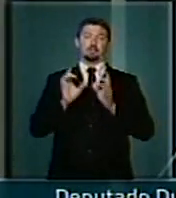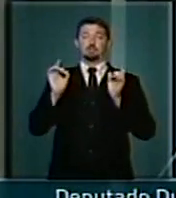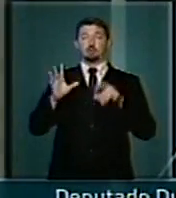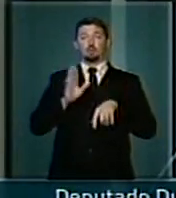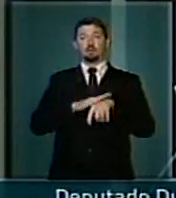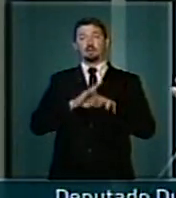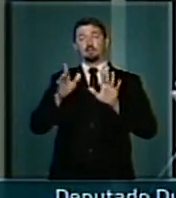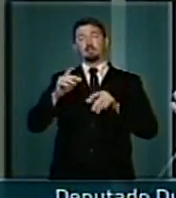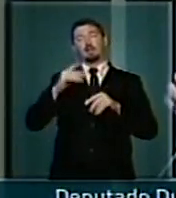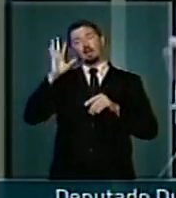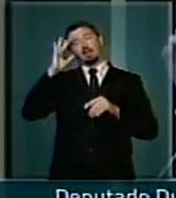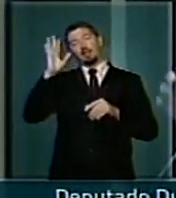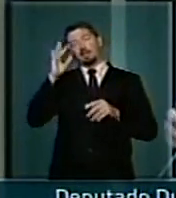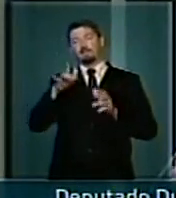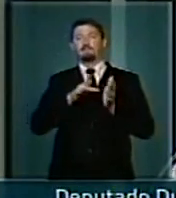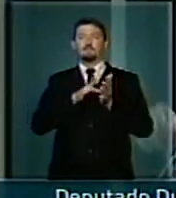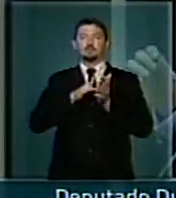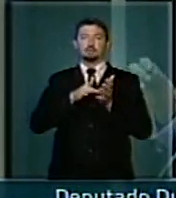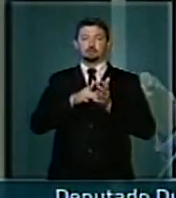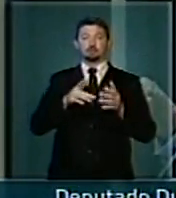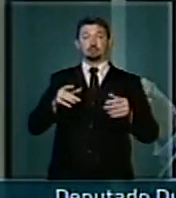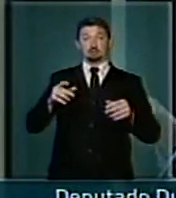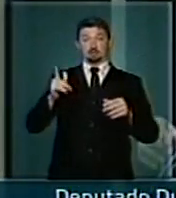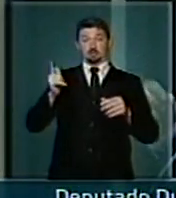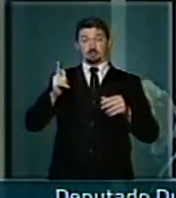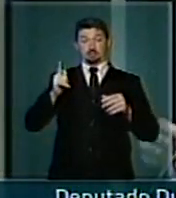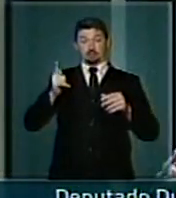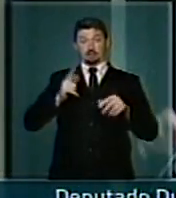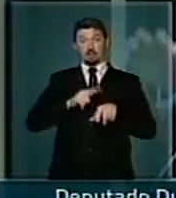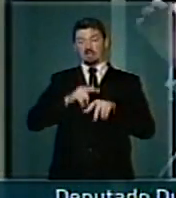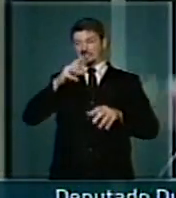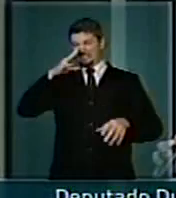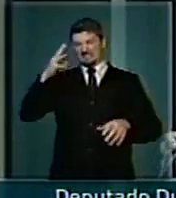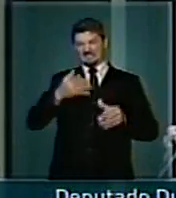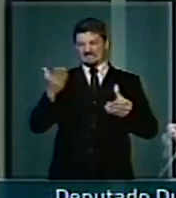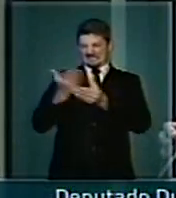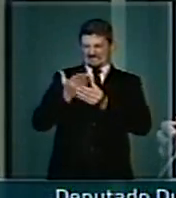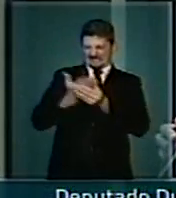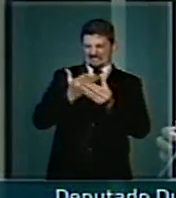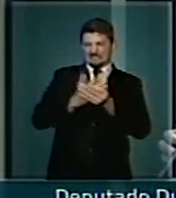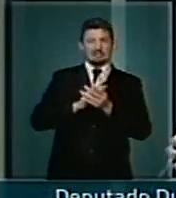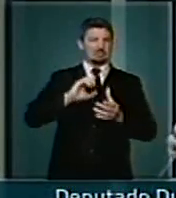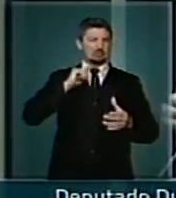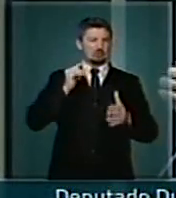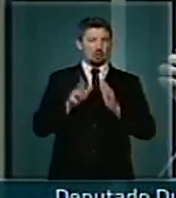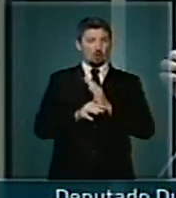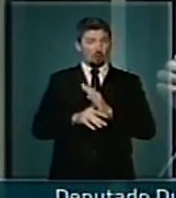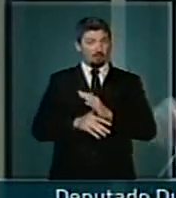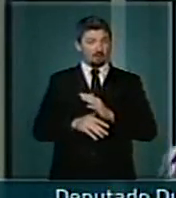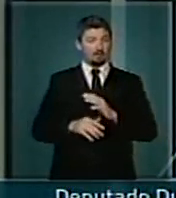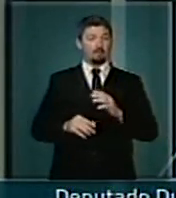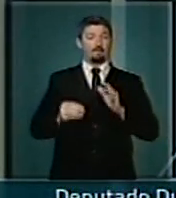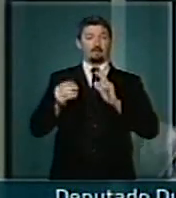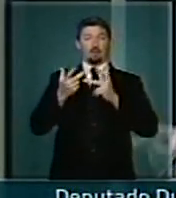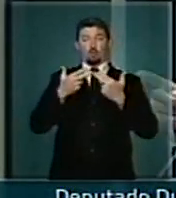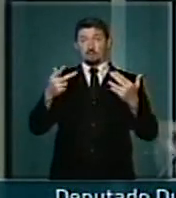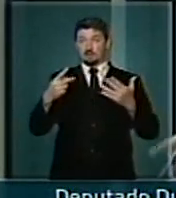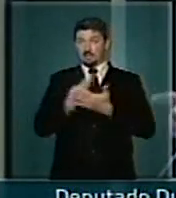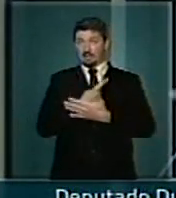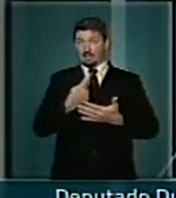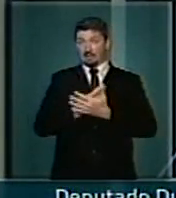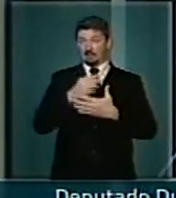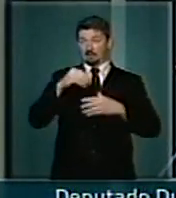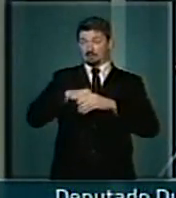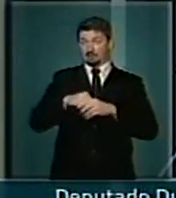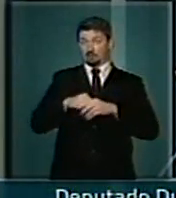para fazer de conta que, diante de uma enxurrada de denúncias gravíssimas de corrupção e de irregularidades em vários